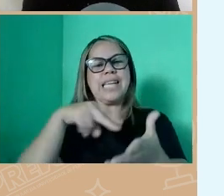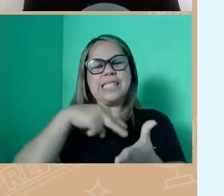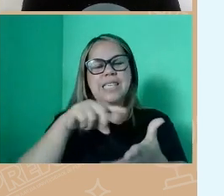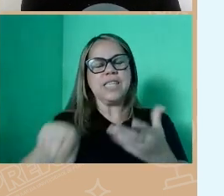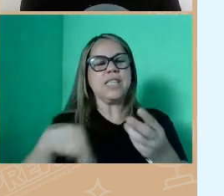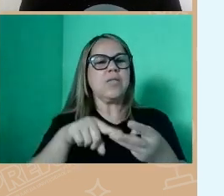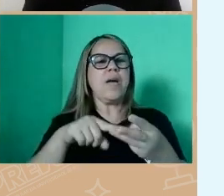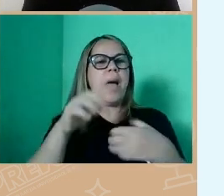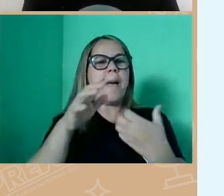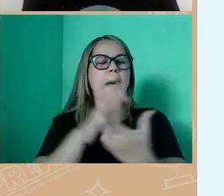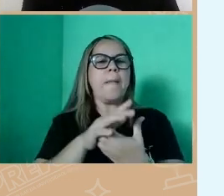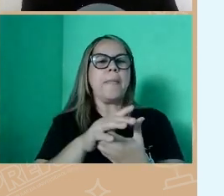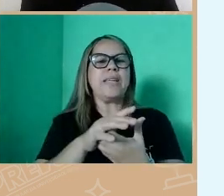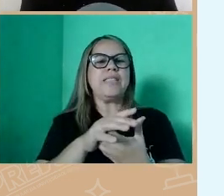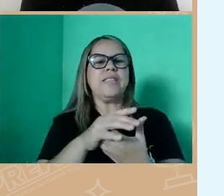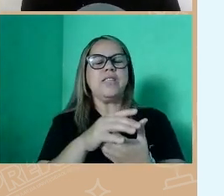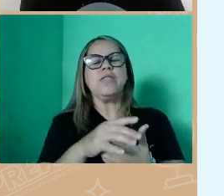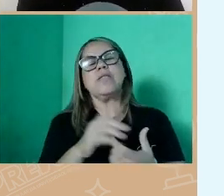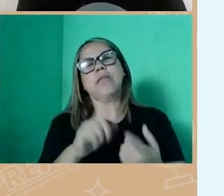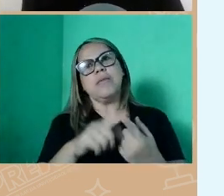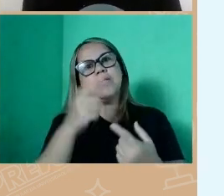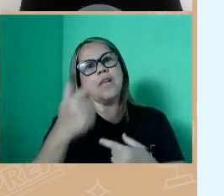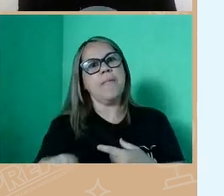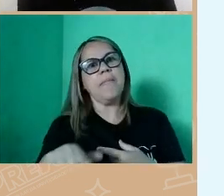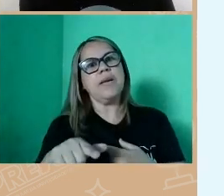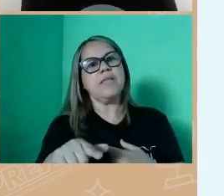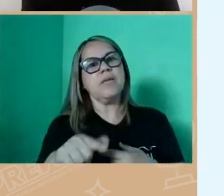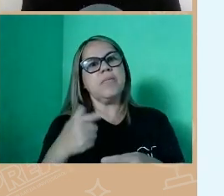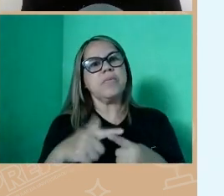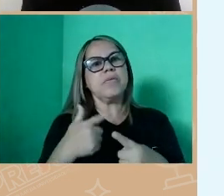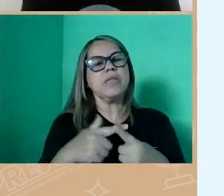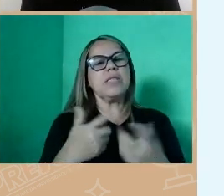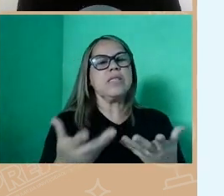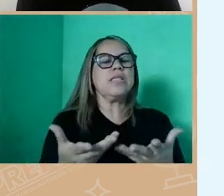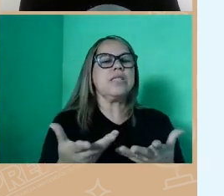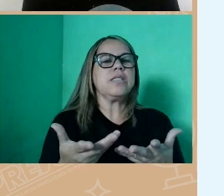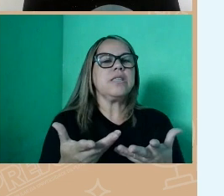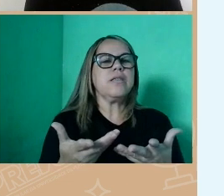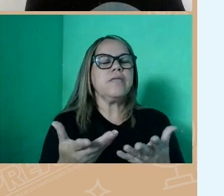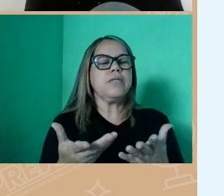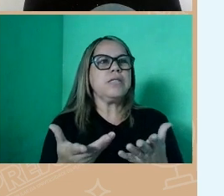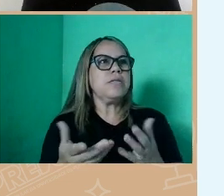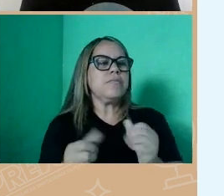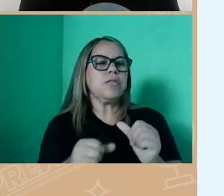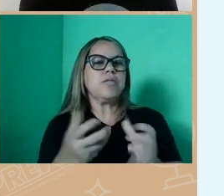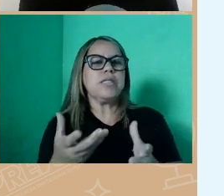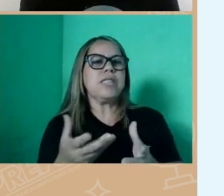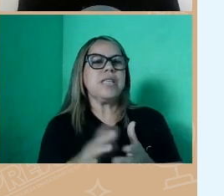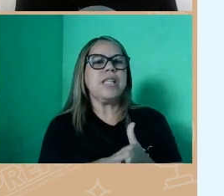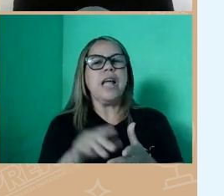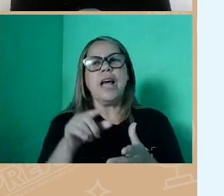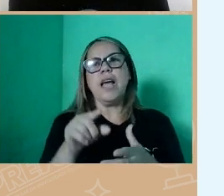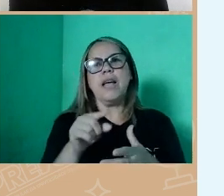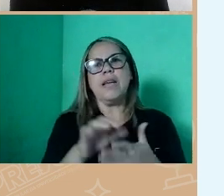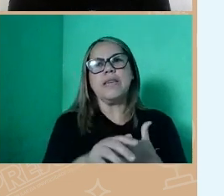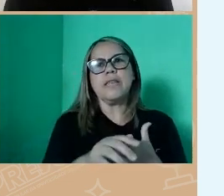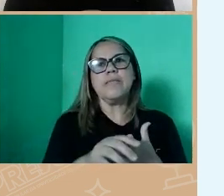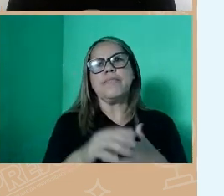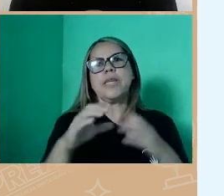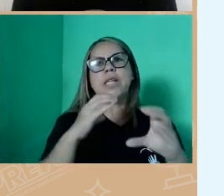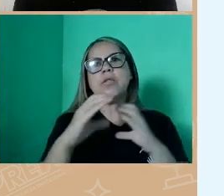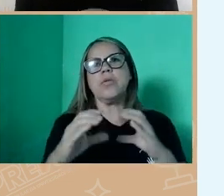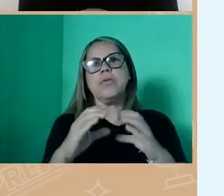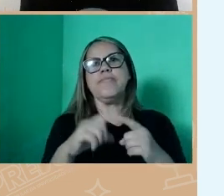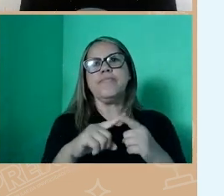se repete, né? Porque também você quebra um pouco de sentido. Se eu colocar ele é cantor, dançarino, nenhum empresário,